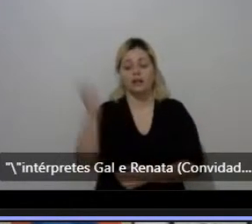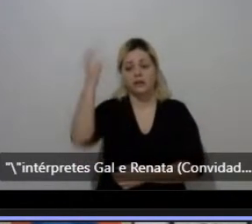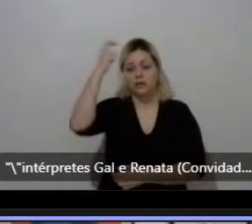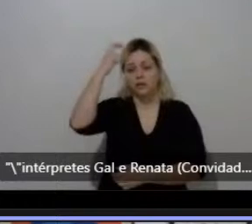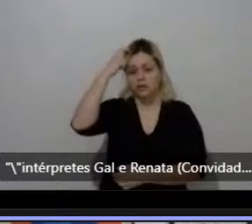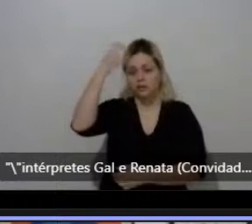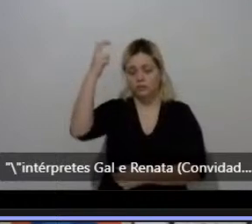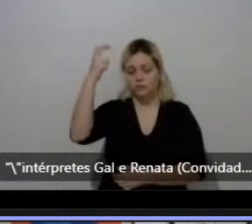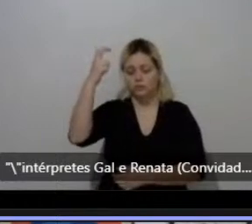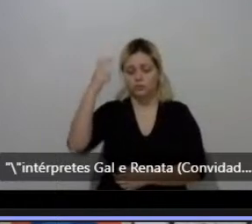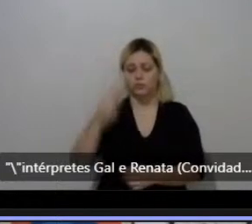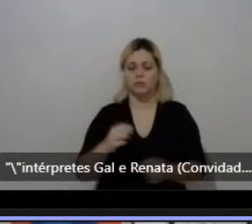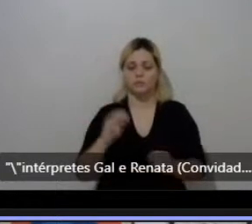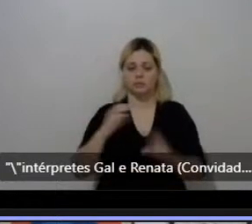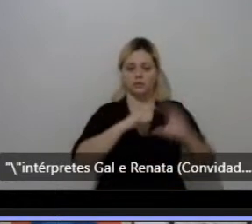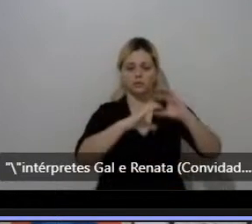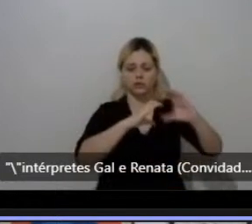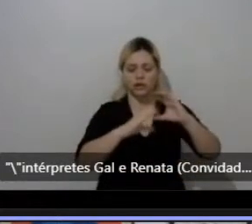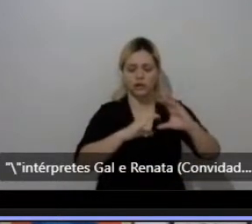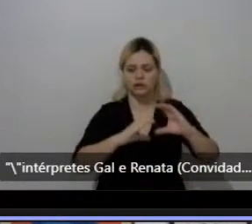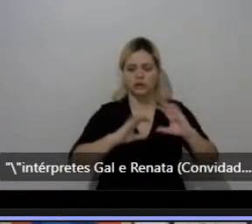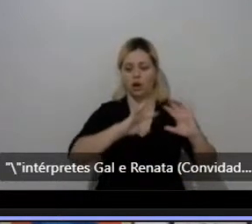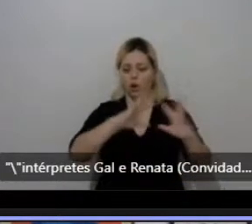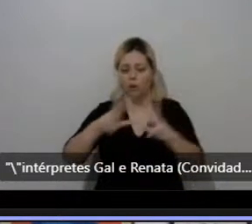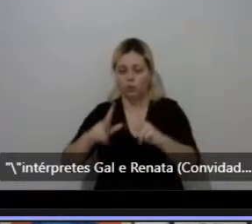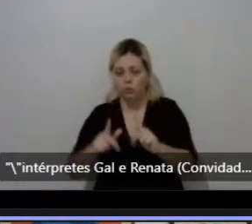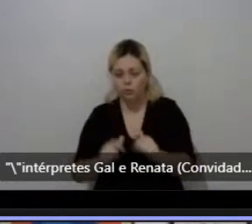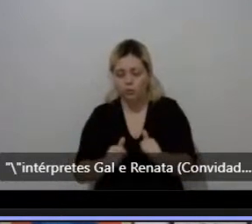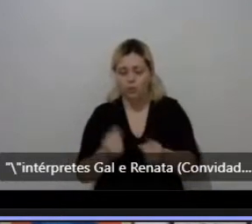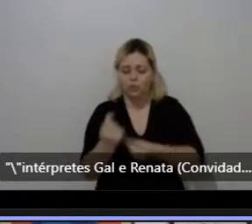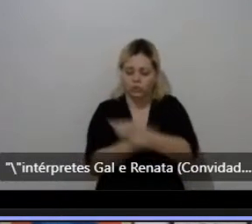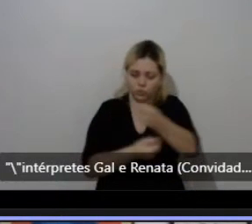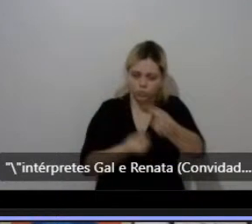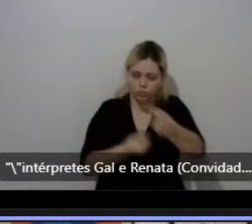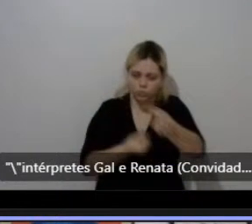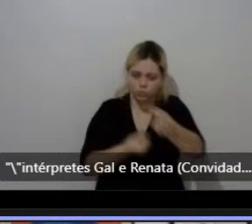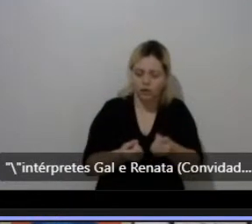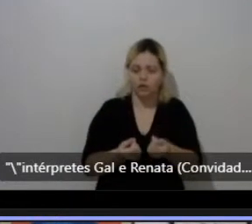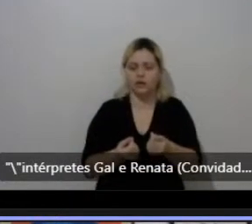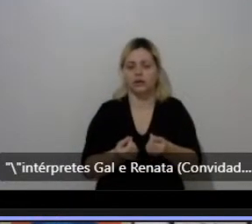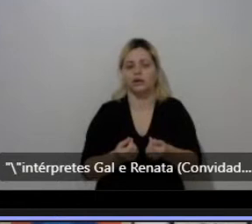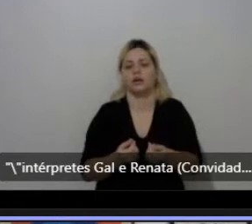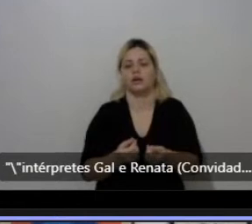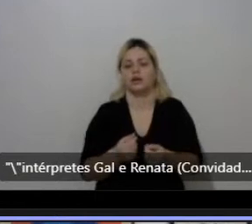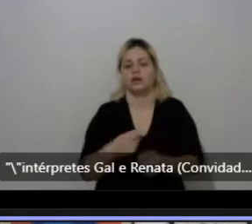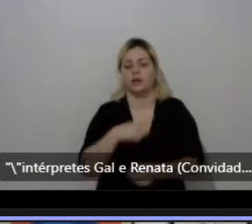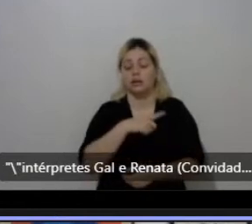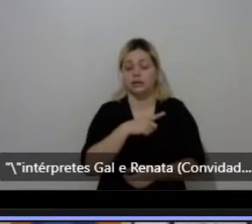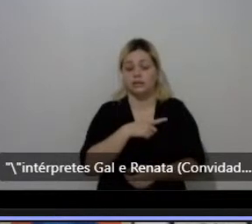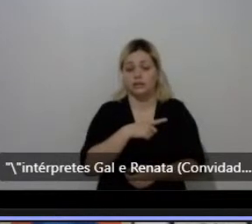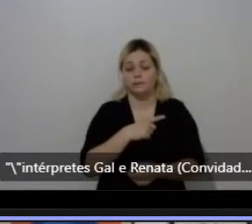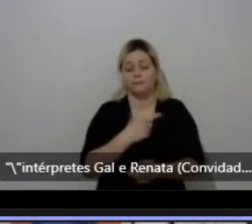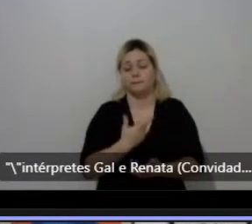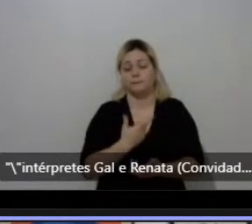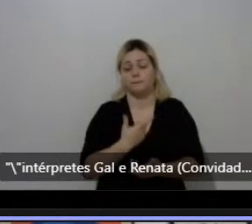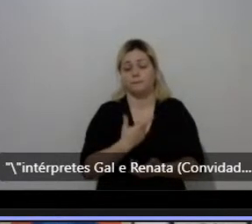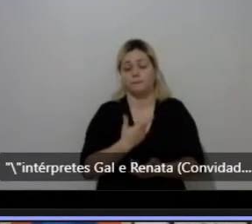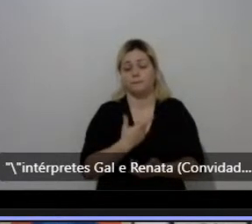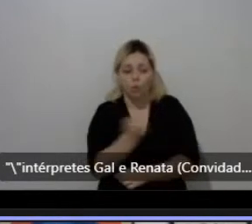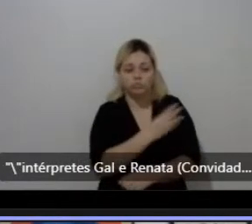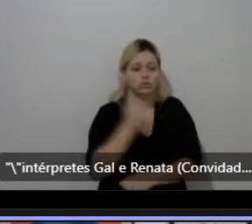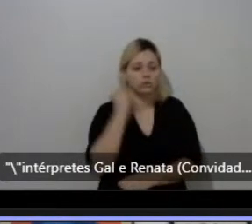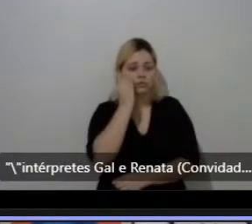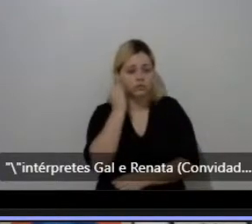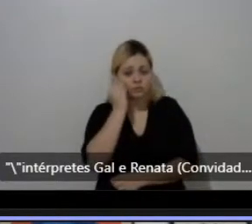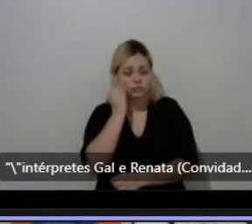a comunicação, a arte, né, e a economia, né, são aspectos dessas novas